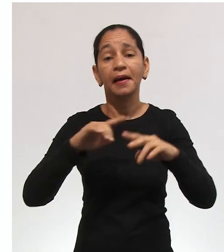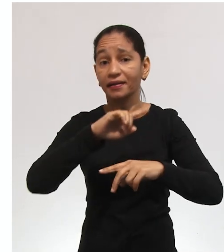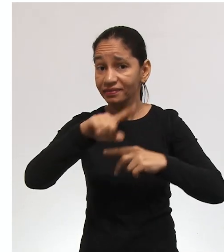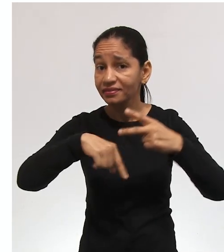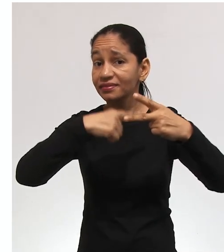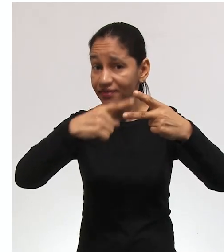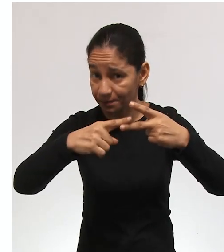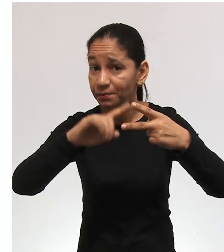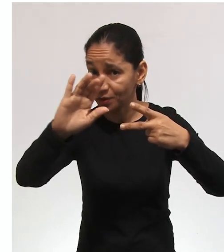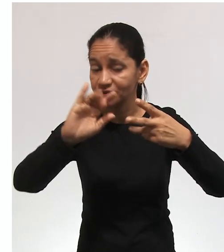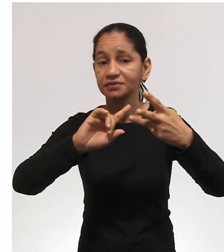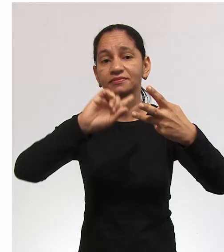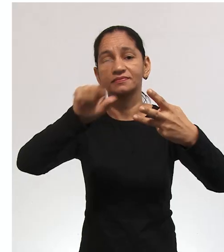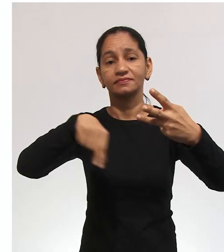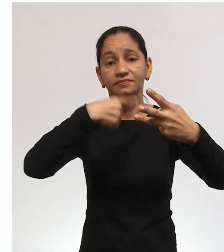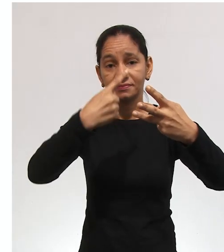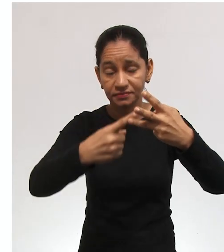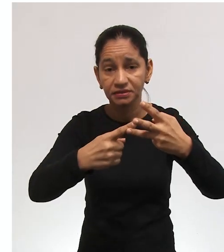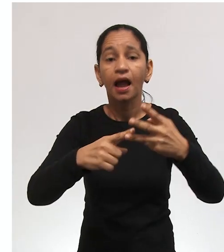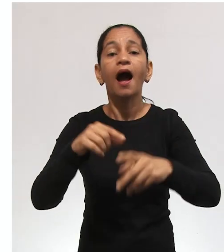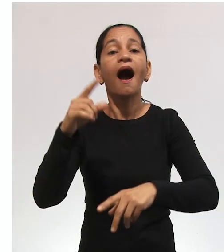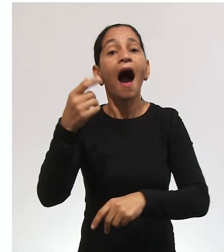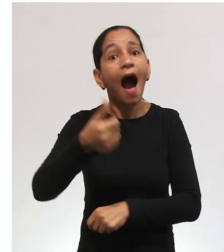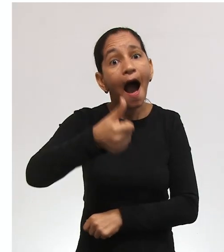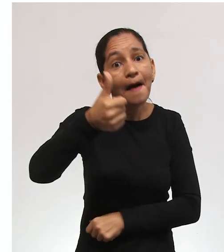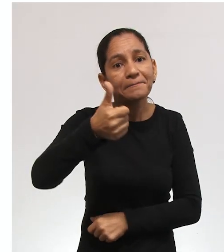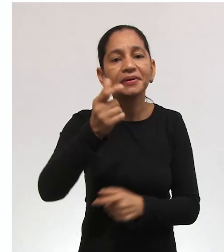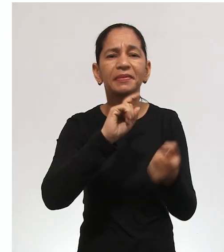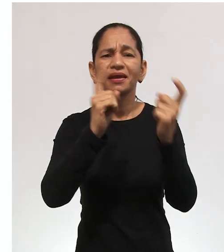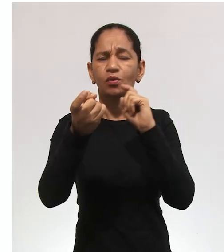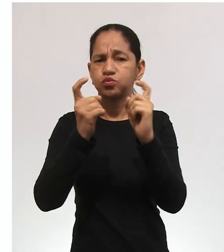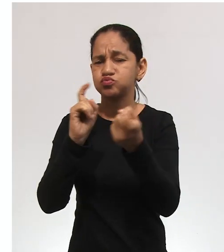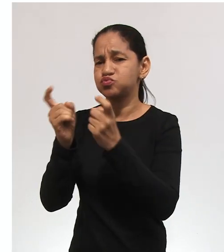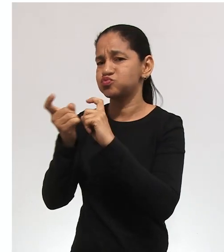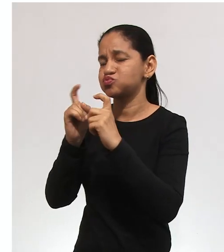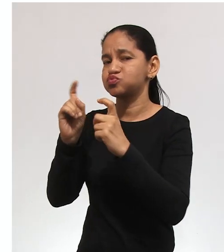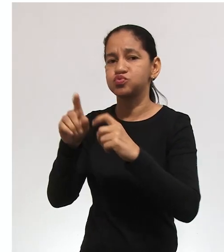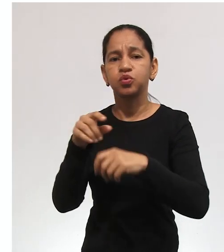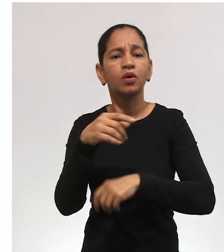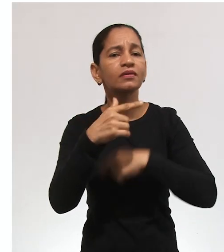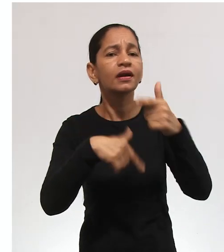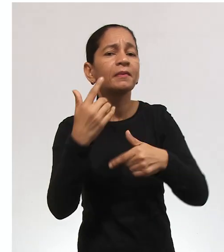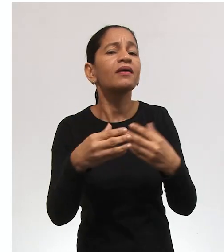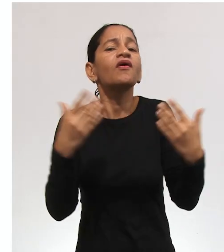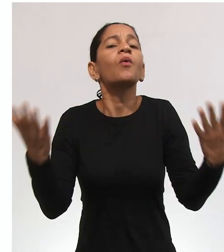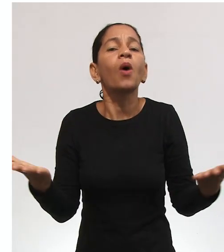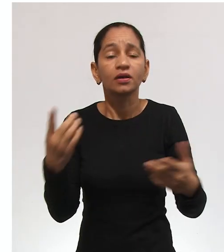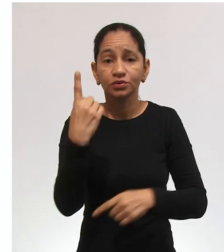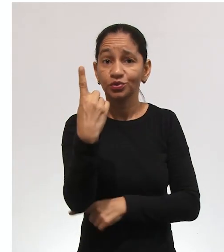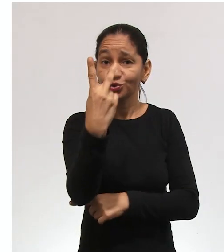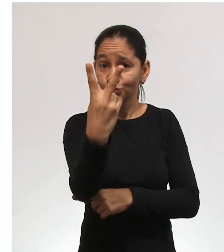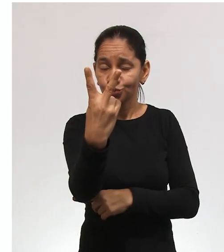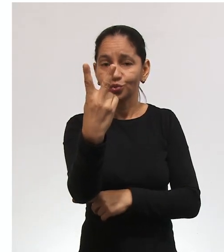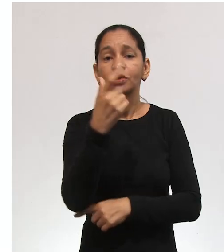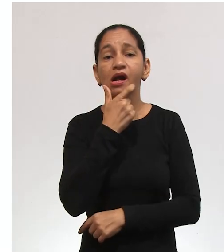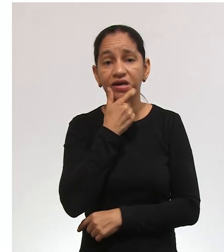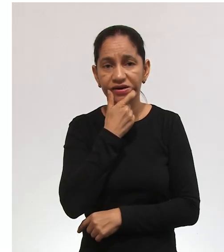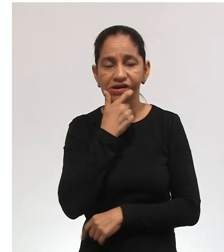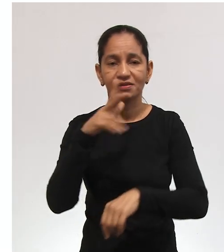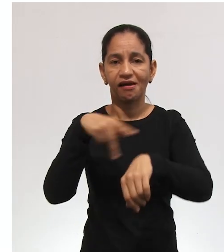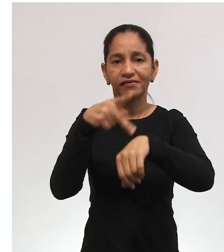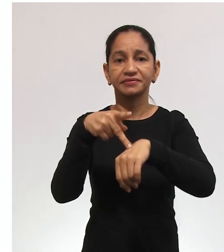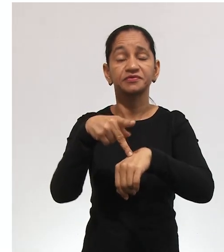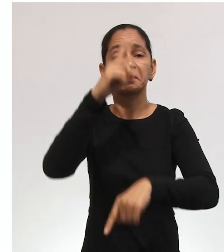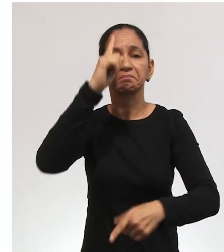a gente tem a primeira fixação de jornada. Olha só, pessoal, uma jornada de 12 horas foi fixada na Inglaterra e